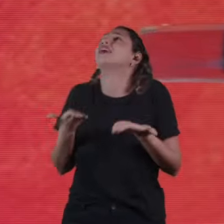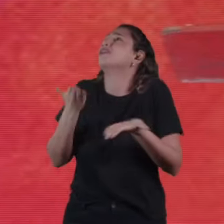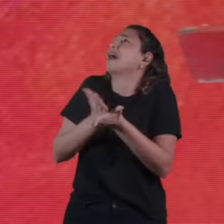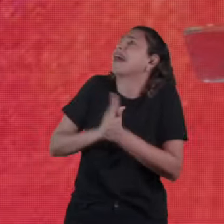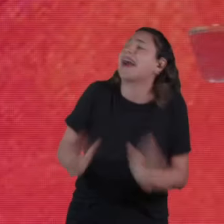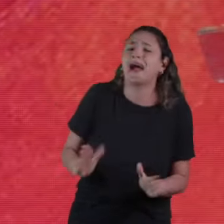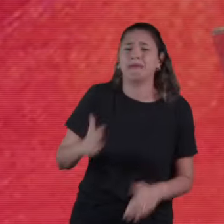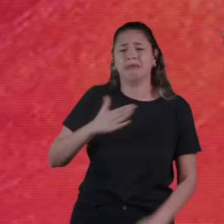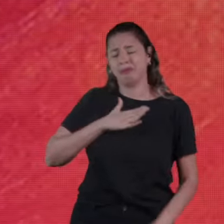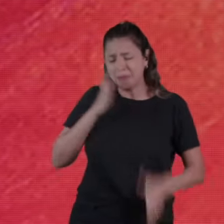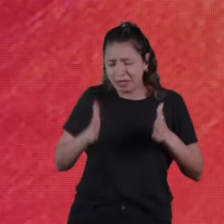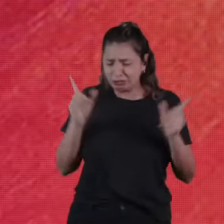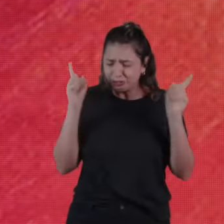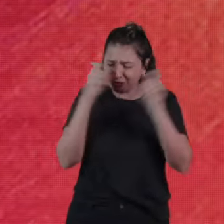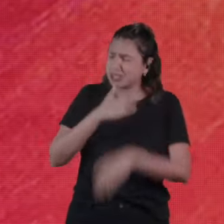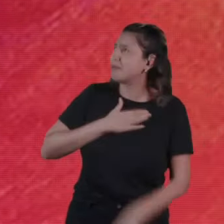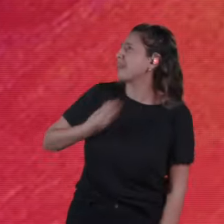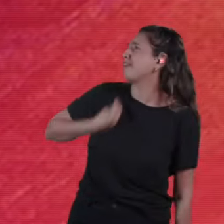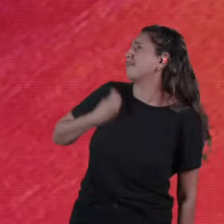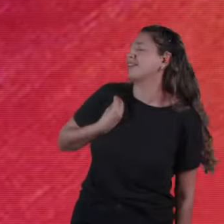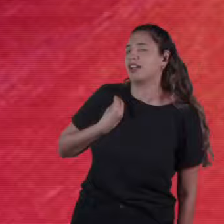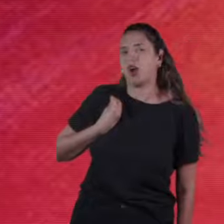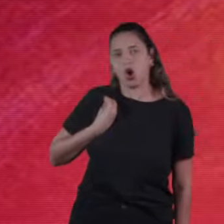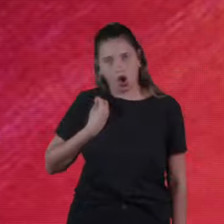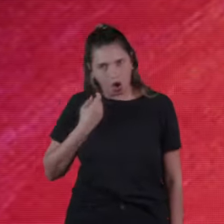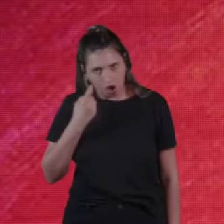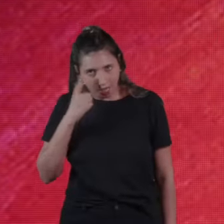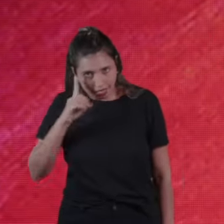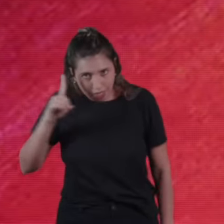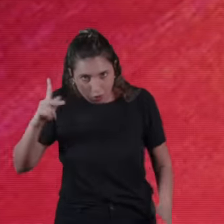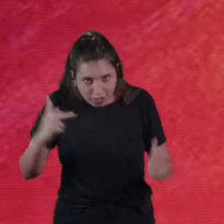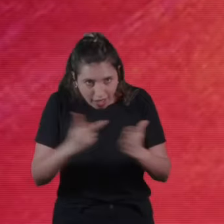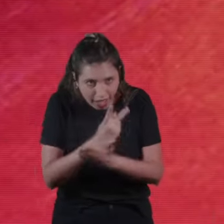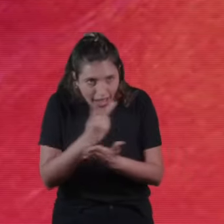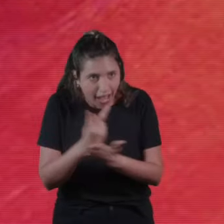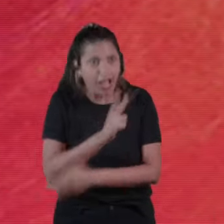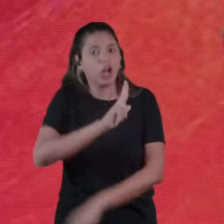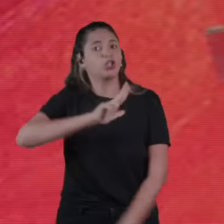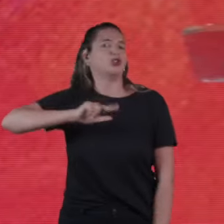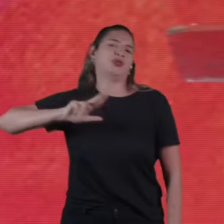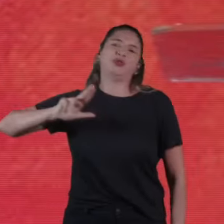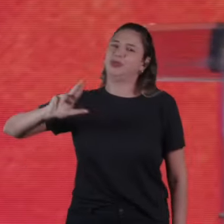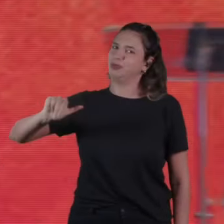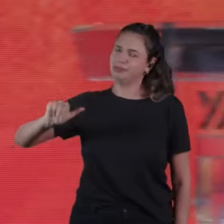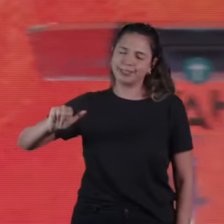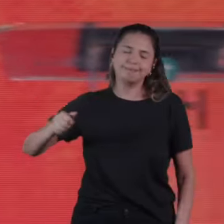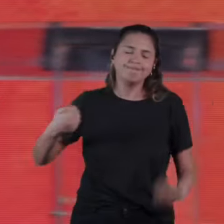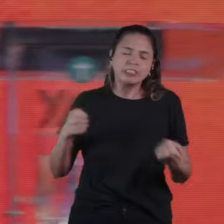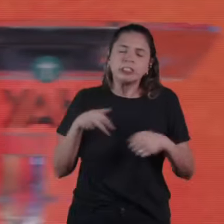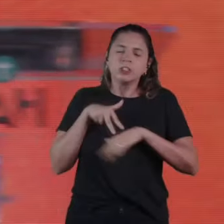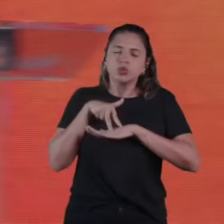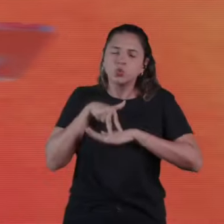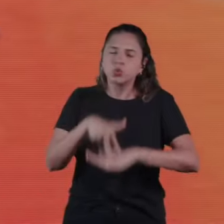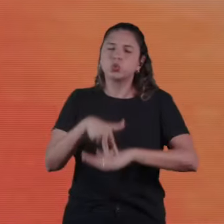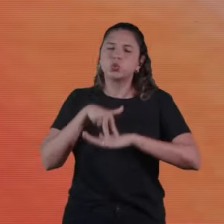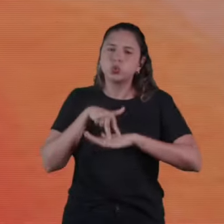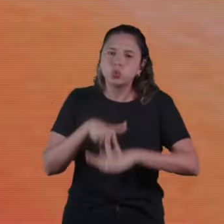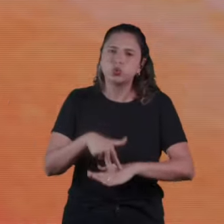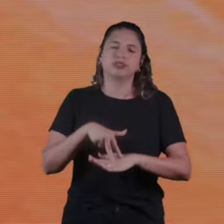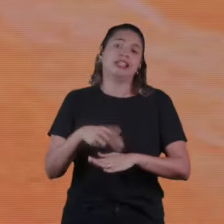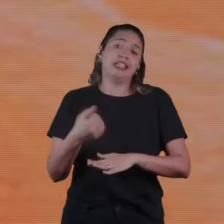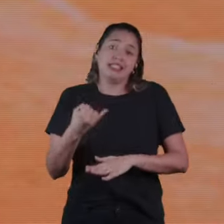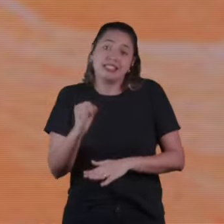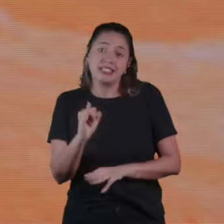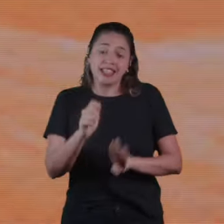erra. Ele não vai fazer cessar a provação no 3º mês se você precisa